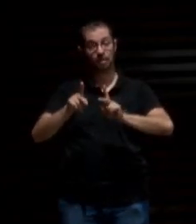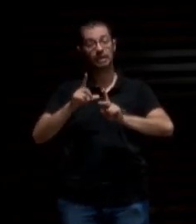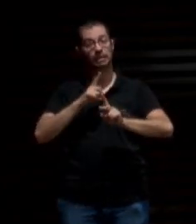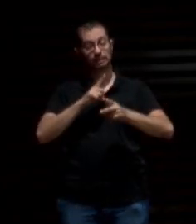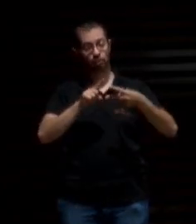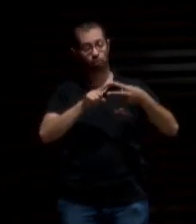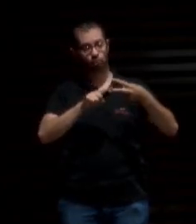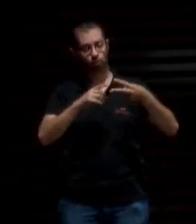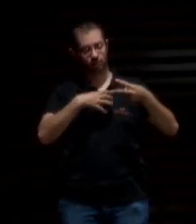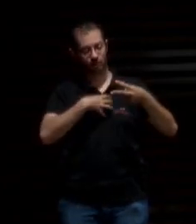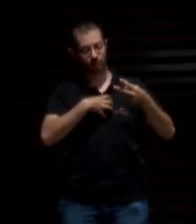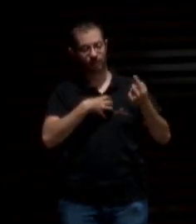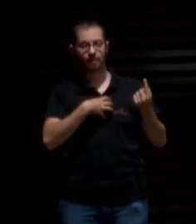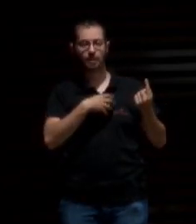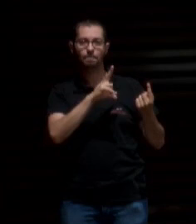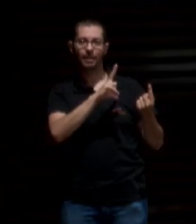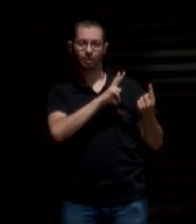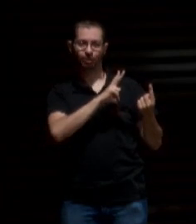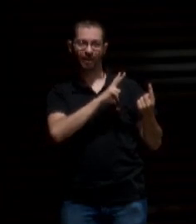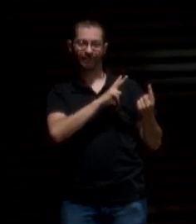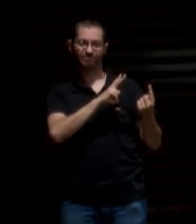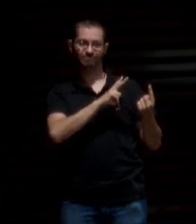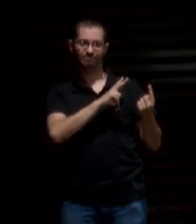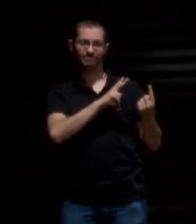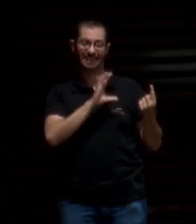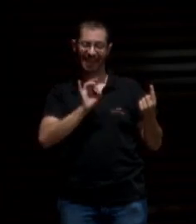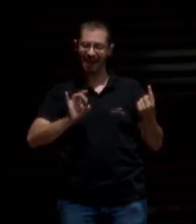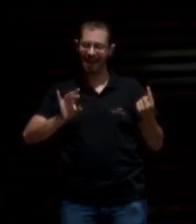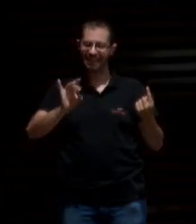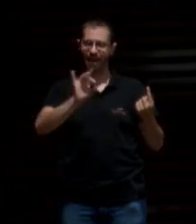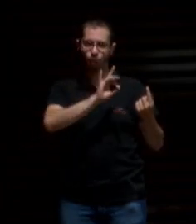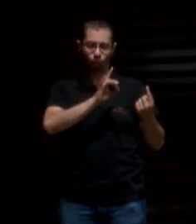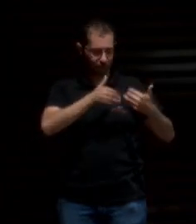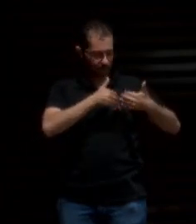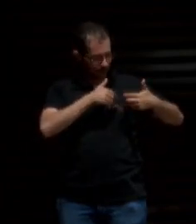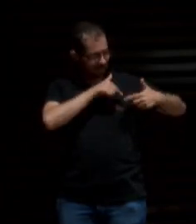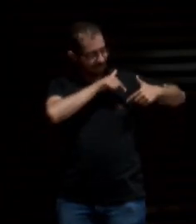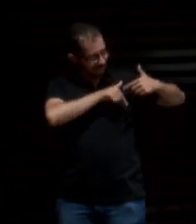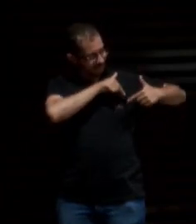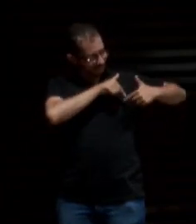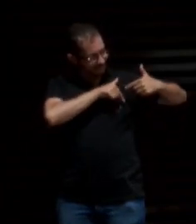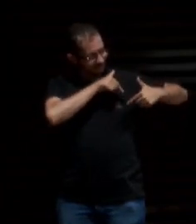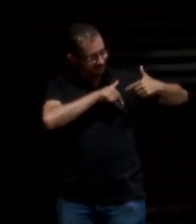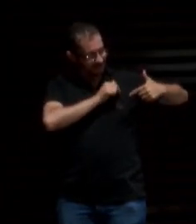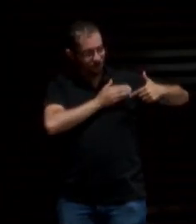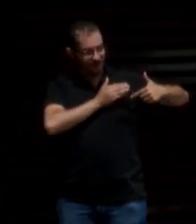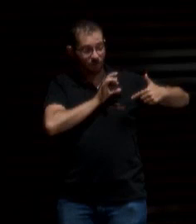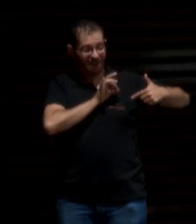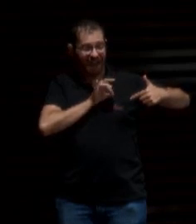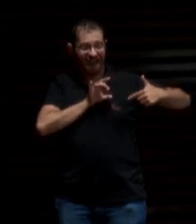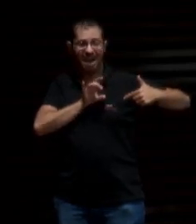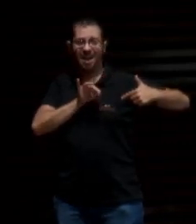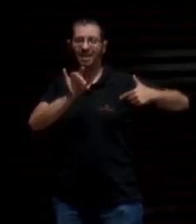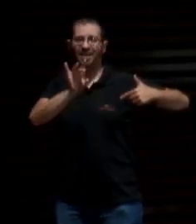individualmente, cada um de nós. Ele trabalha no nosso coração. Porque todos nós, não obstante a nossa salvação, nós